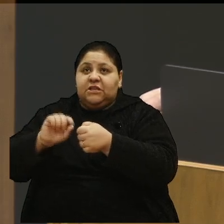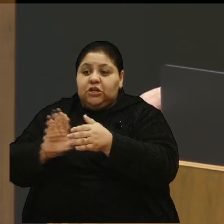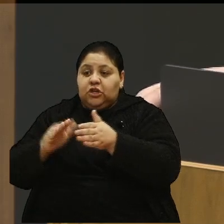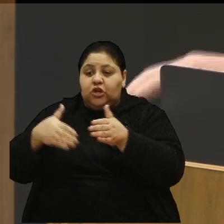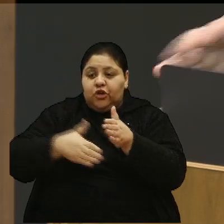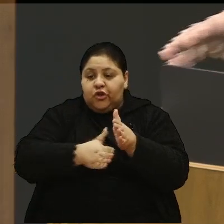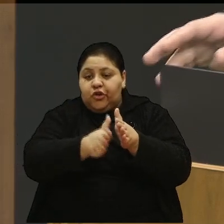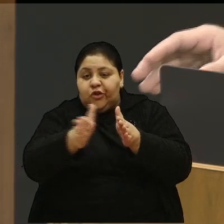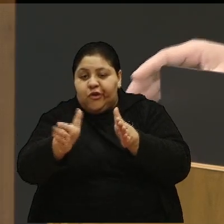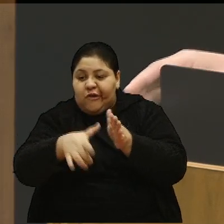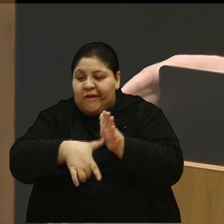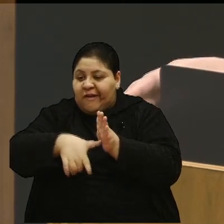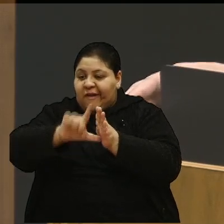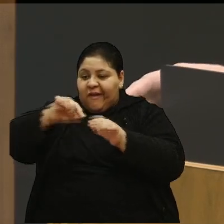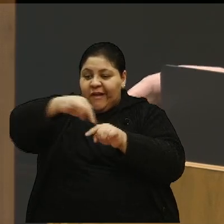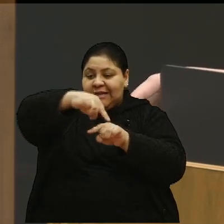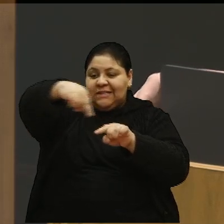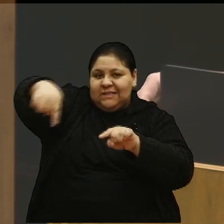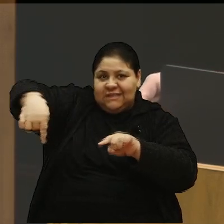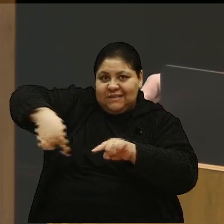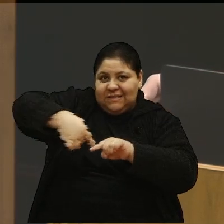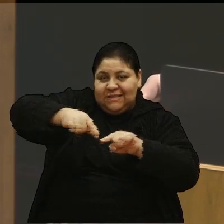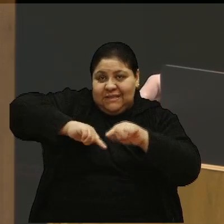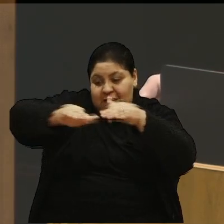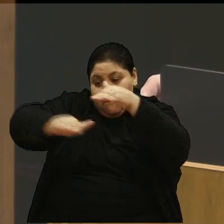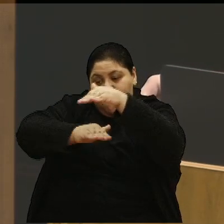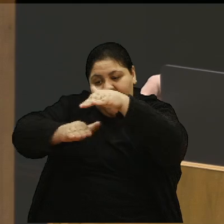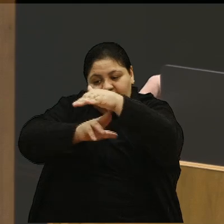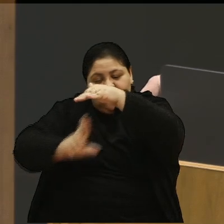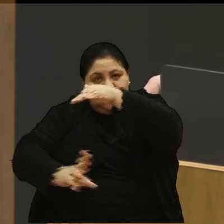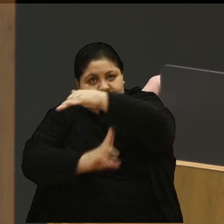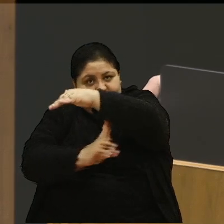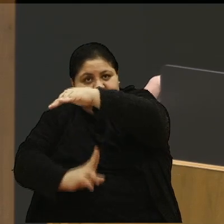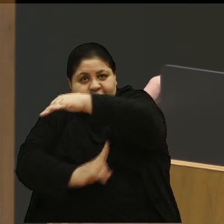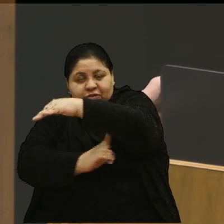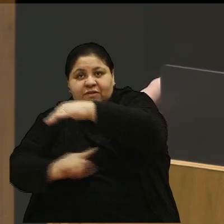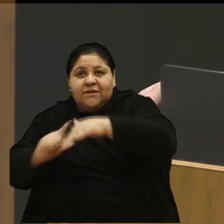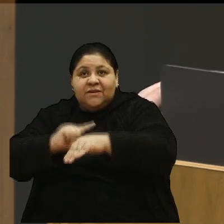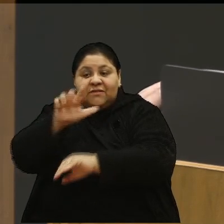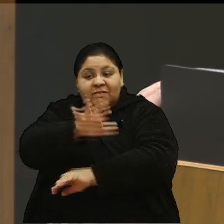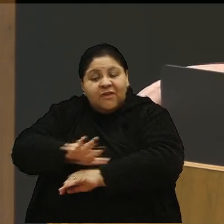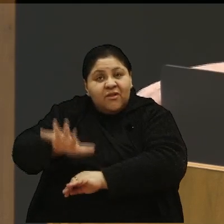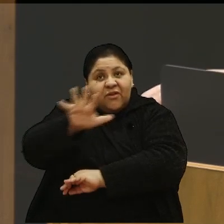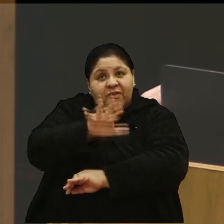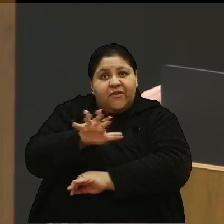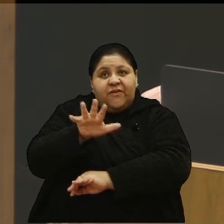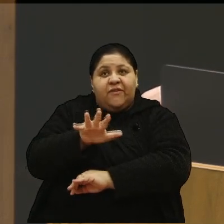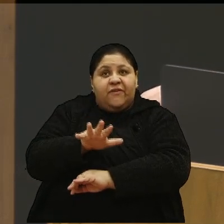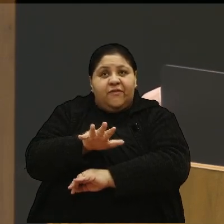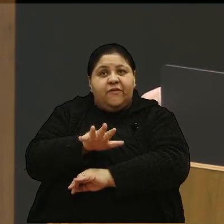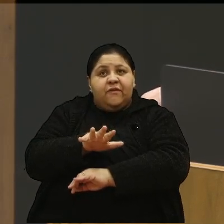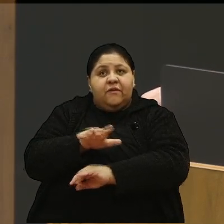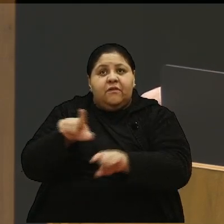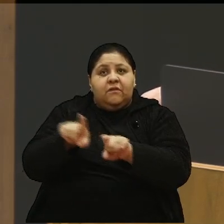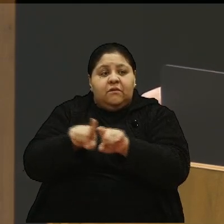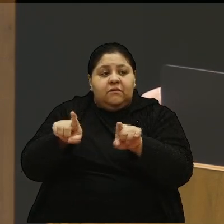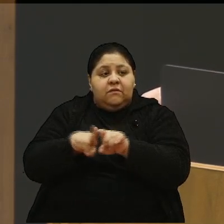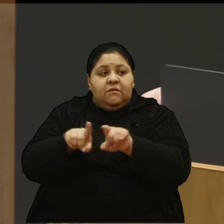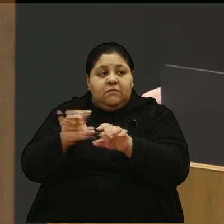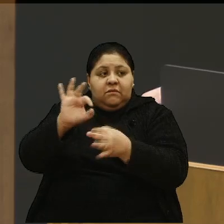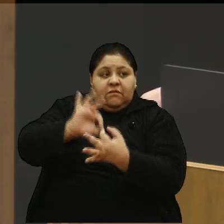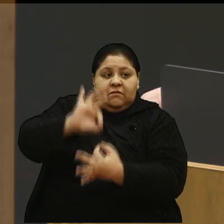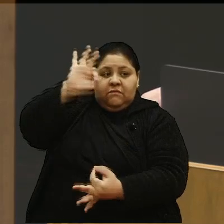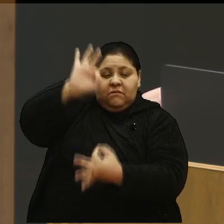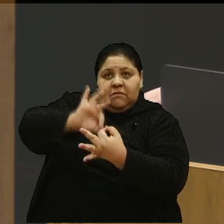antes da rotatória circular, que tem embaixo do viaduto, nós temos uma área com um grande pé direito e uma